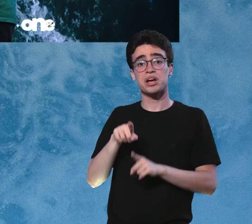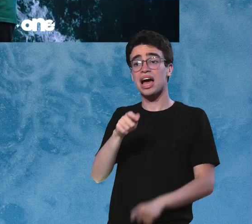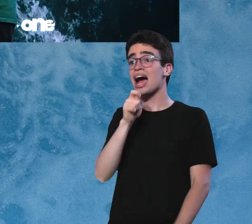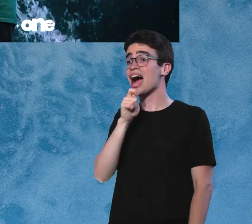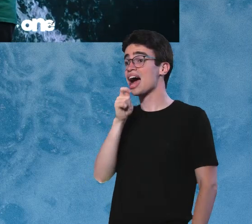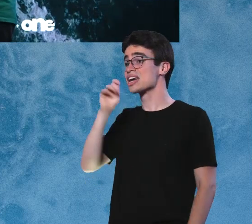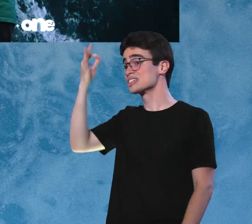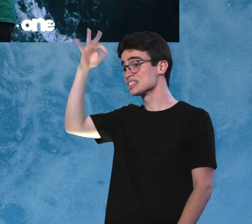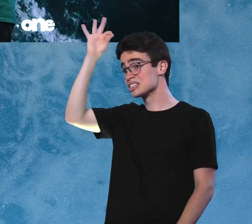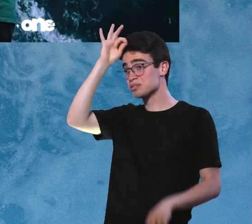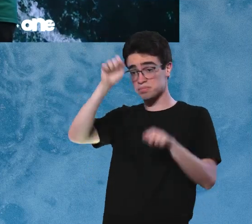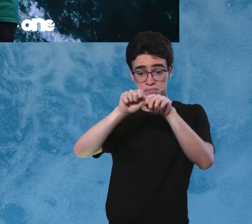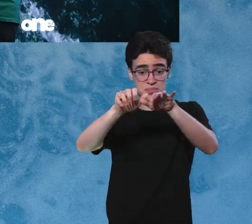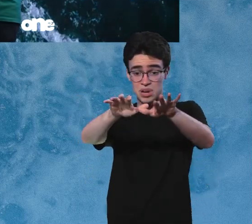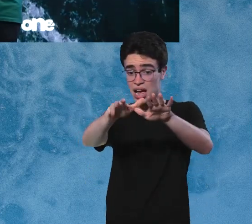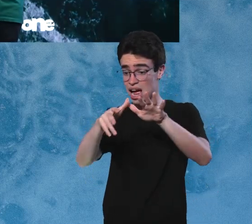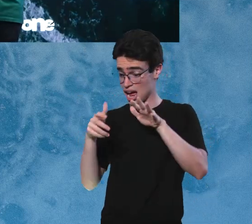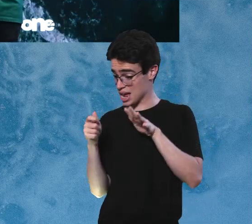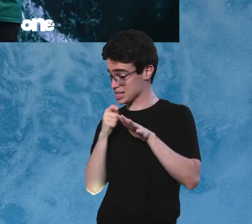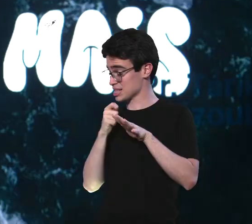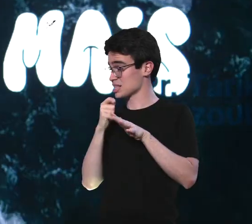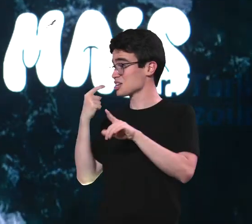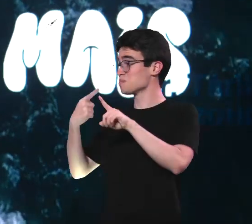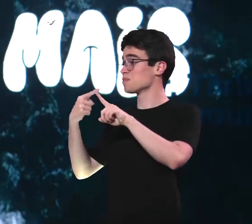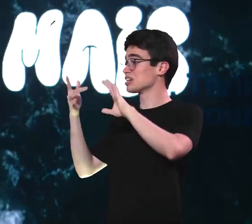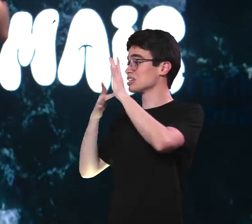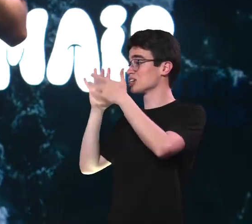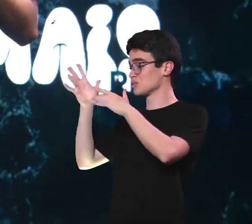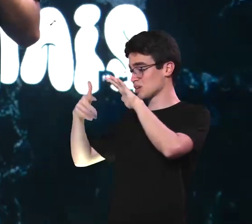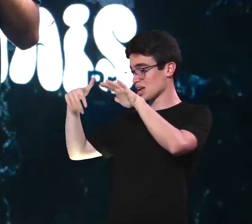Jesus não fora glorificado.